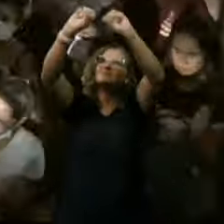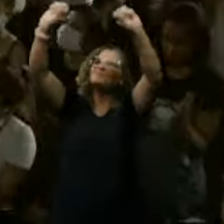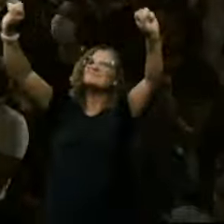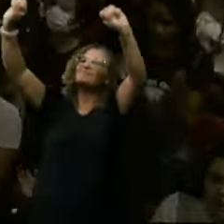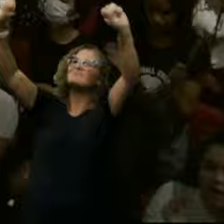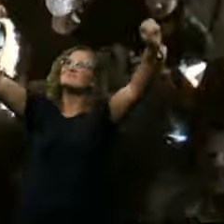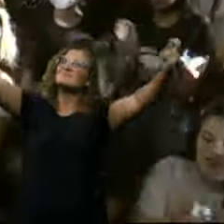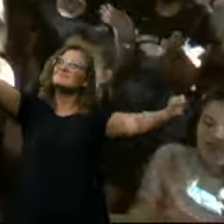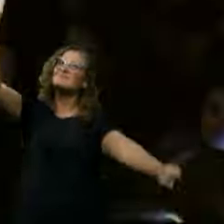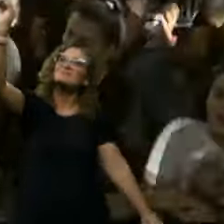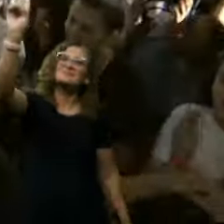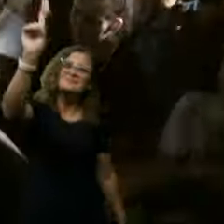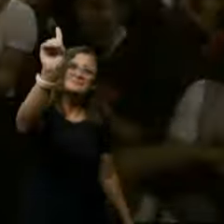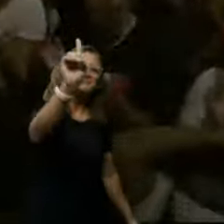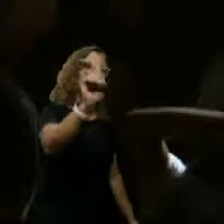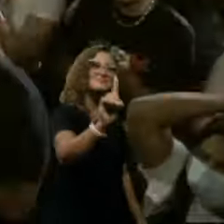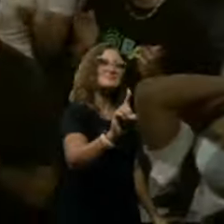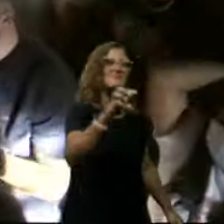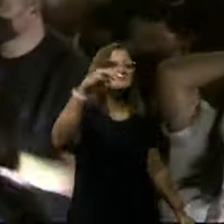E aí